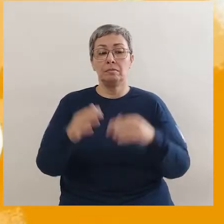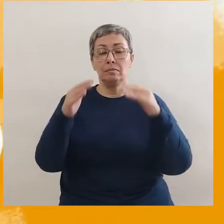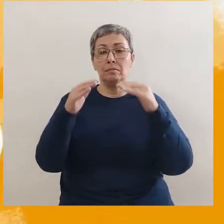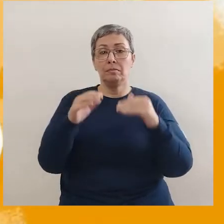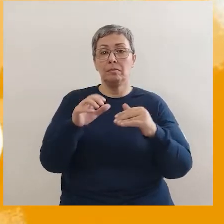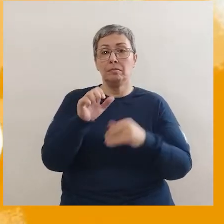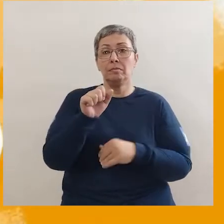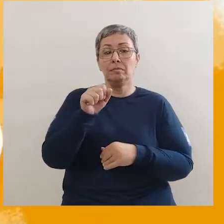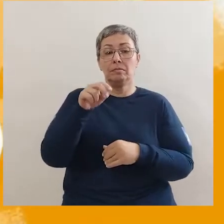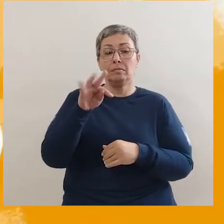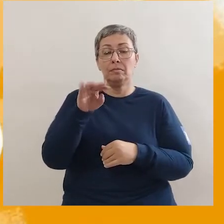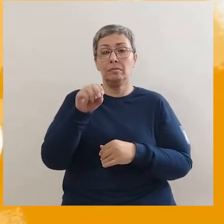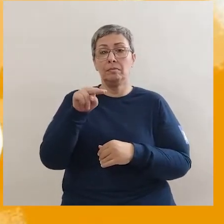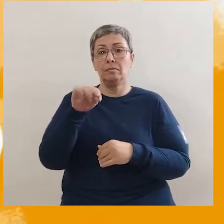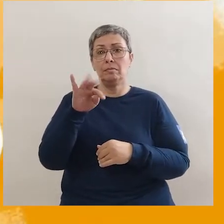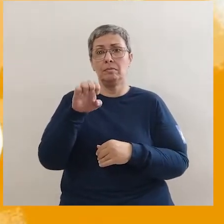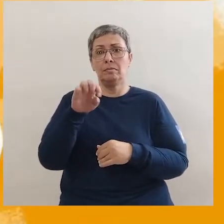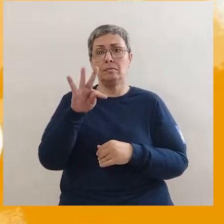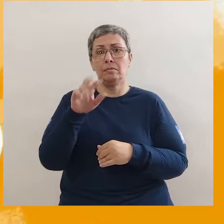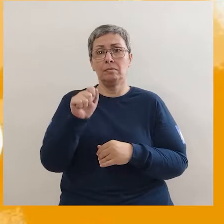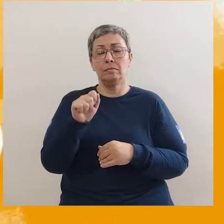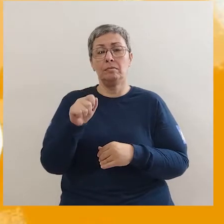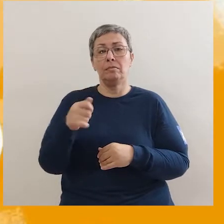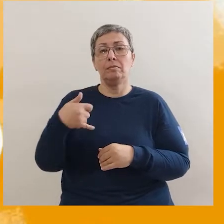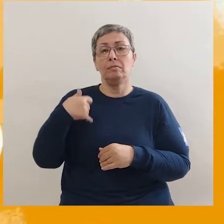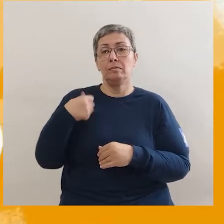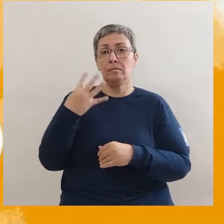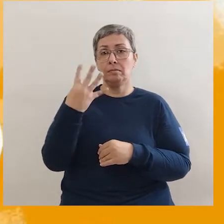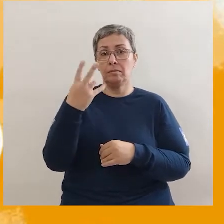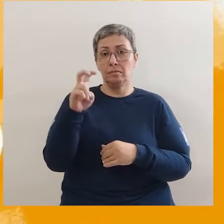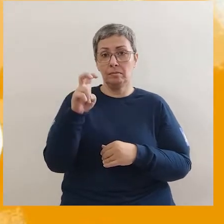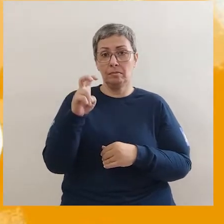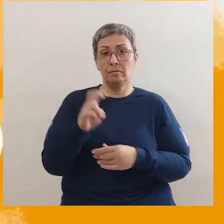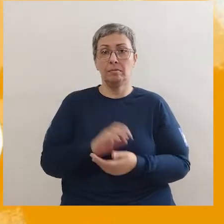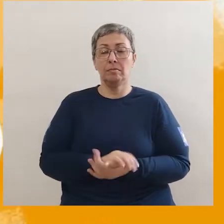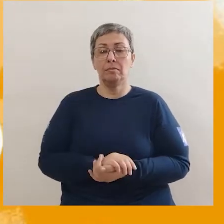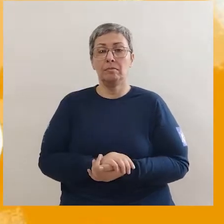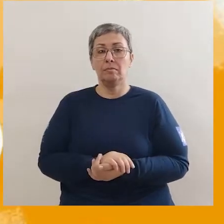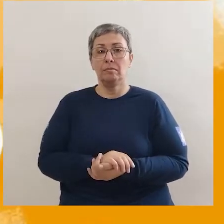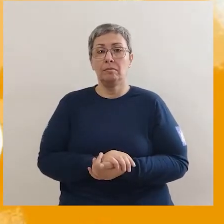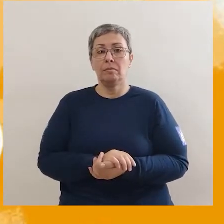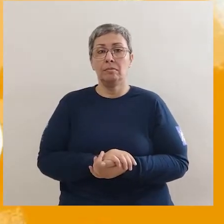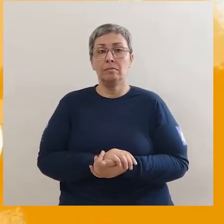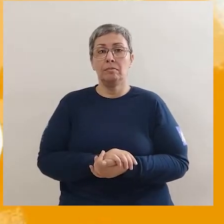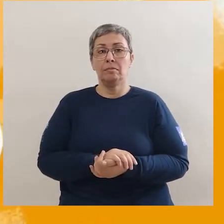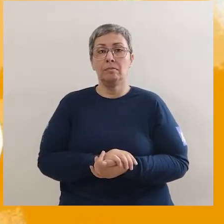Depois, Antonieta, a idade 45 anos.